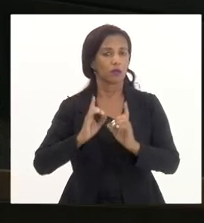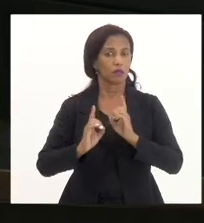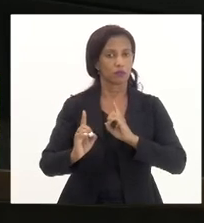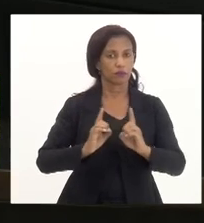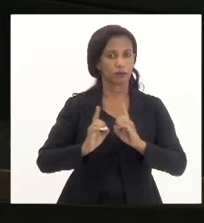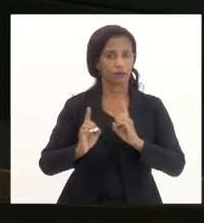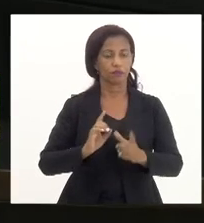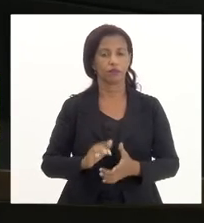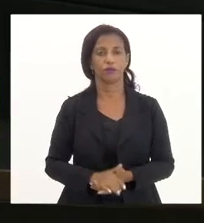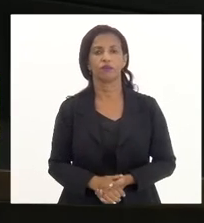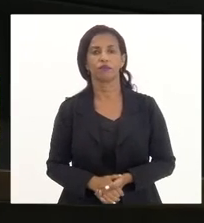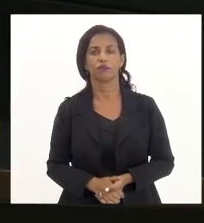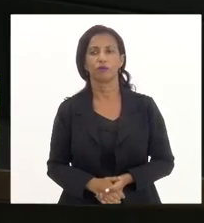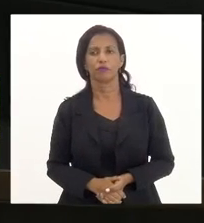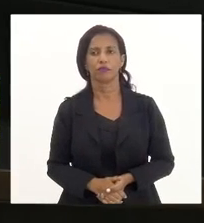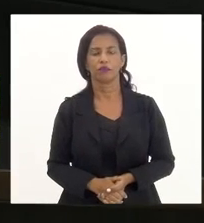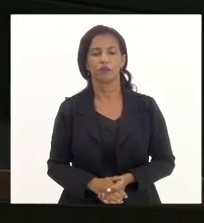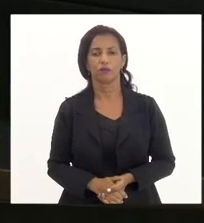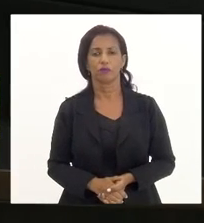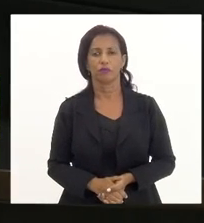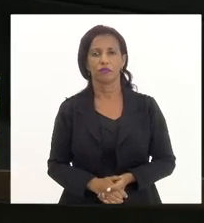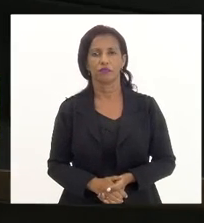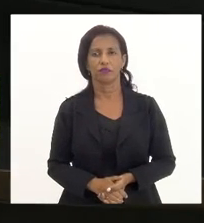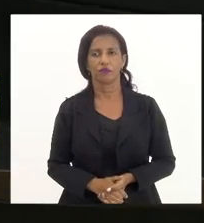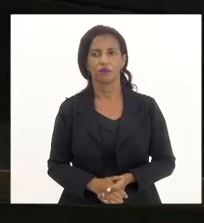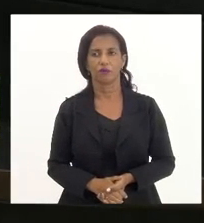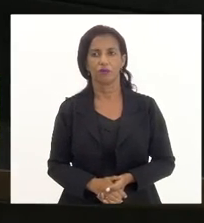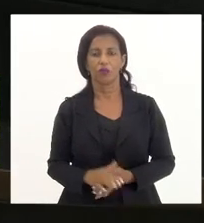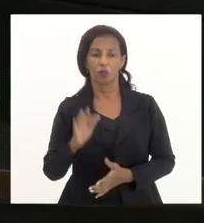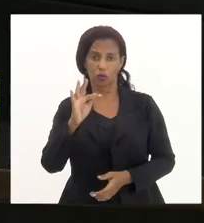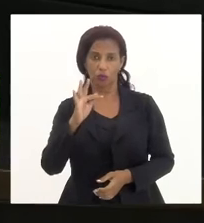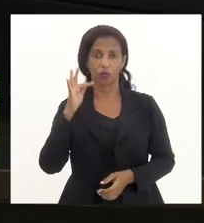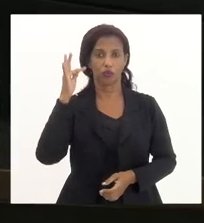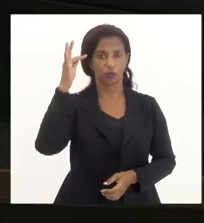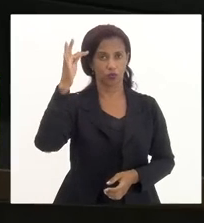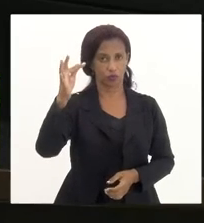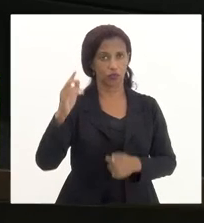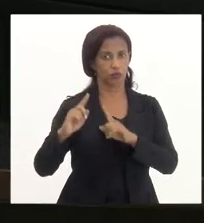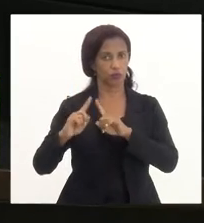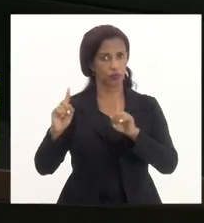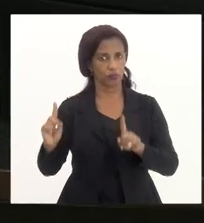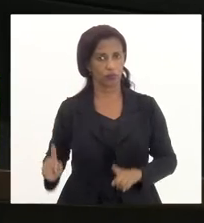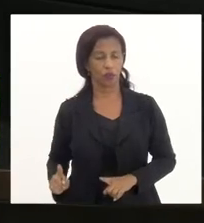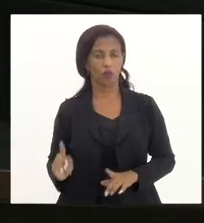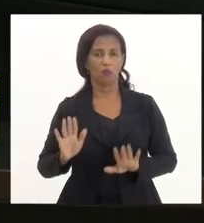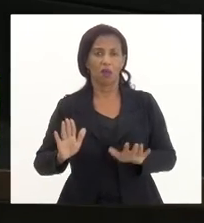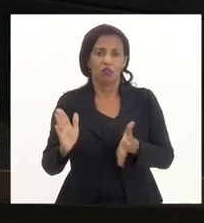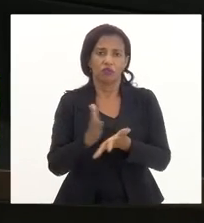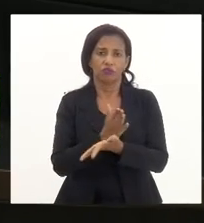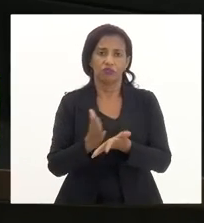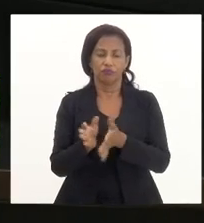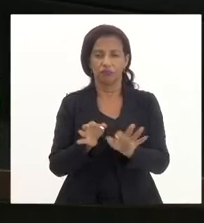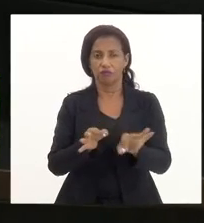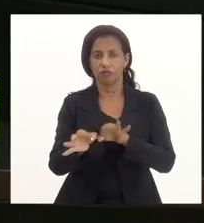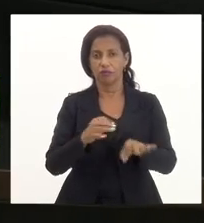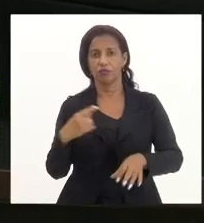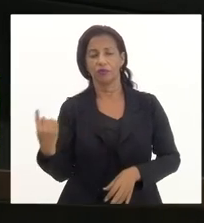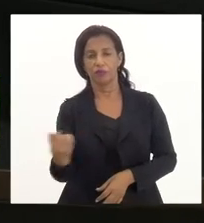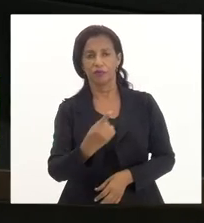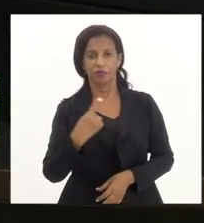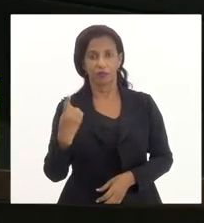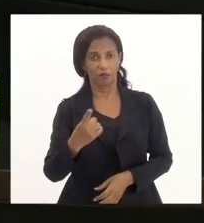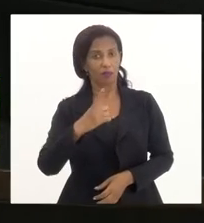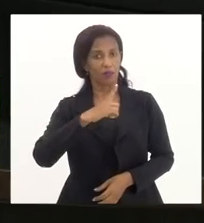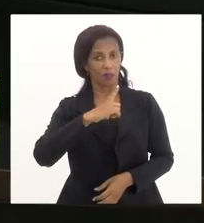debate sobre a questão para os futuros mas de alguma forma para que a gente